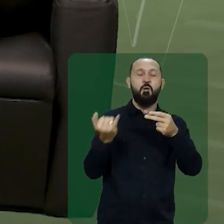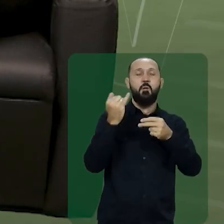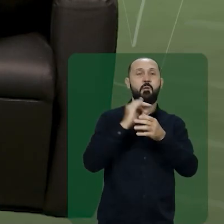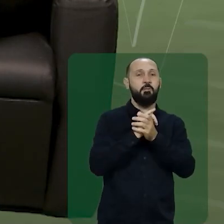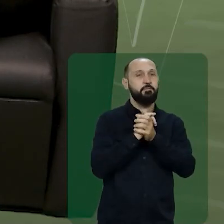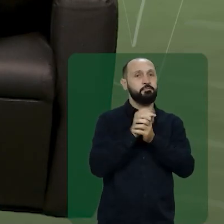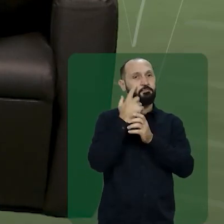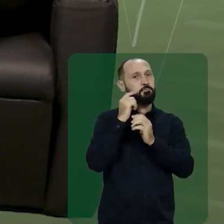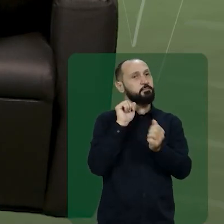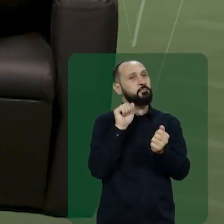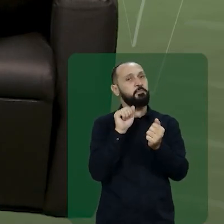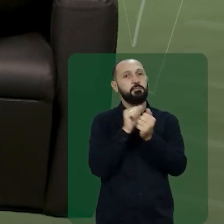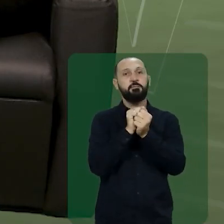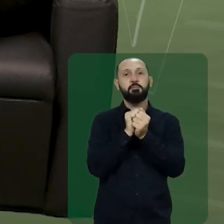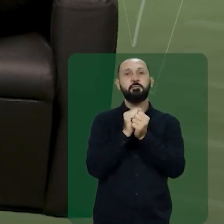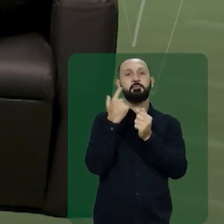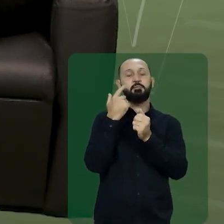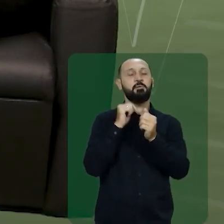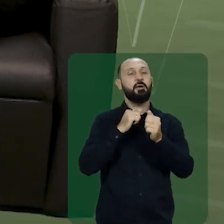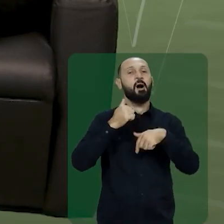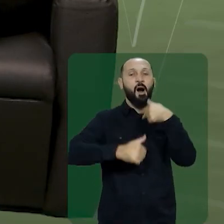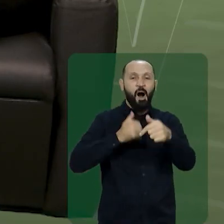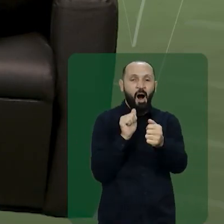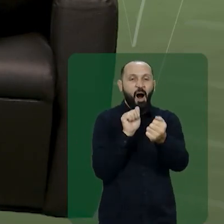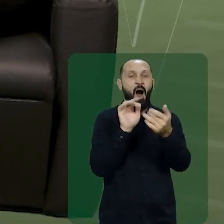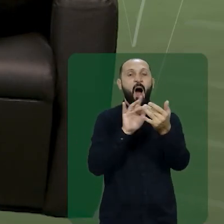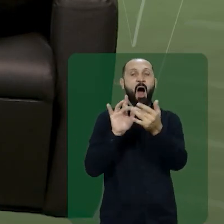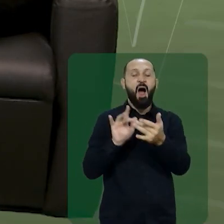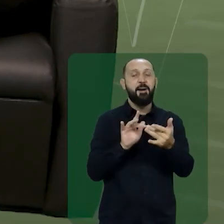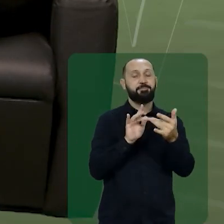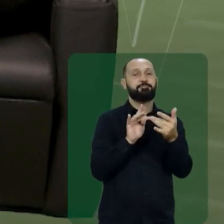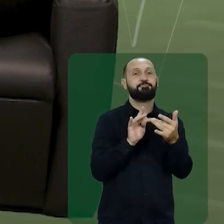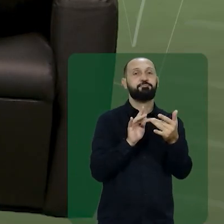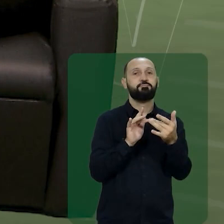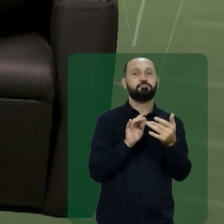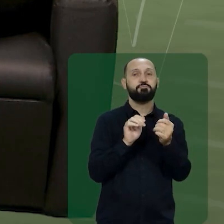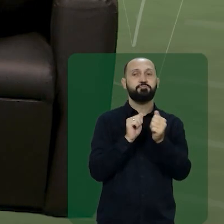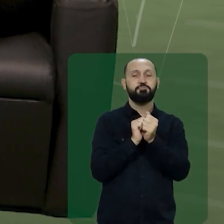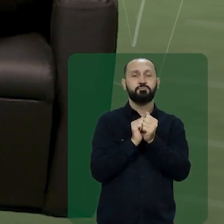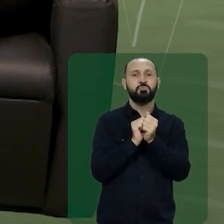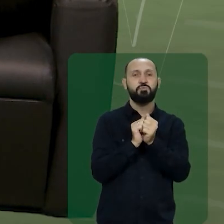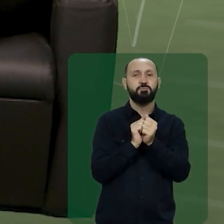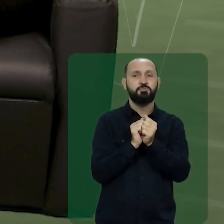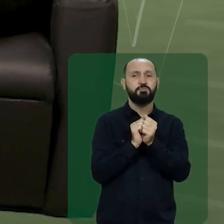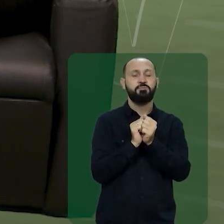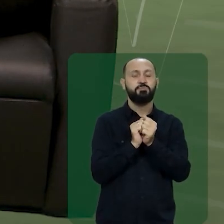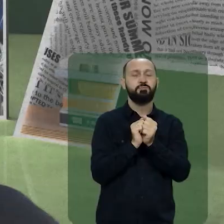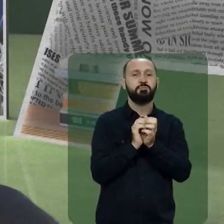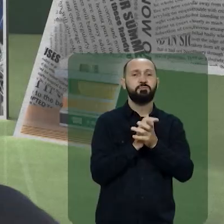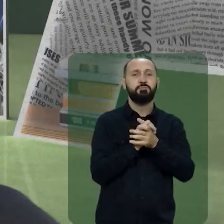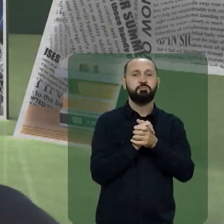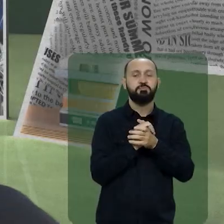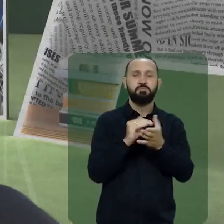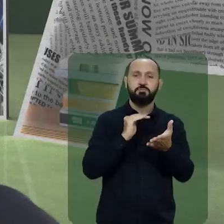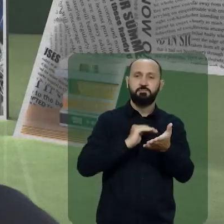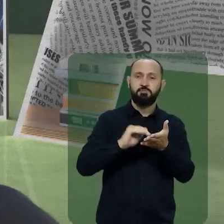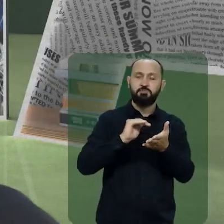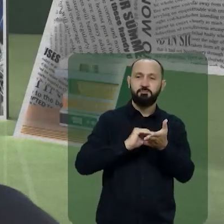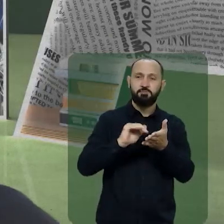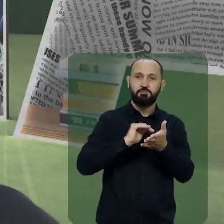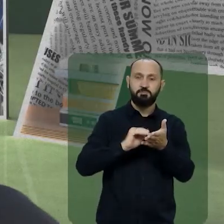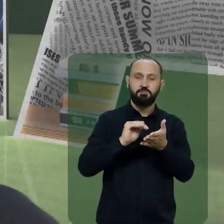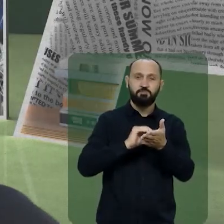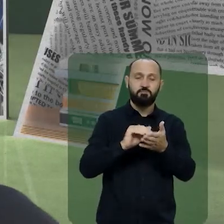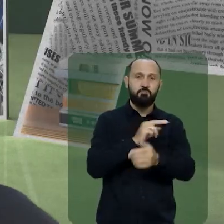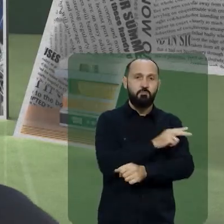trabalhando juntos, bastante próximos, é com a subsecretaria